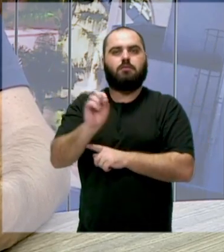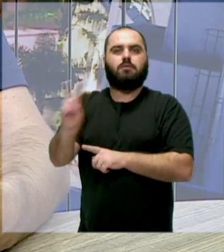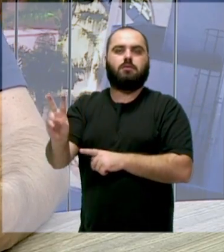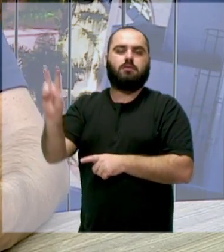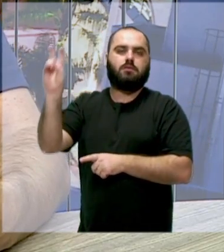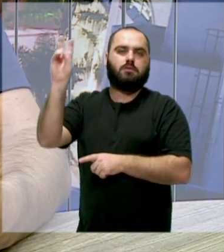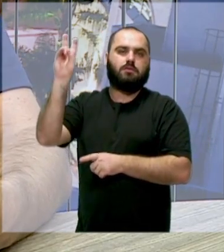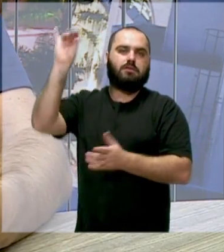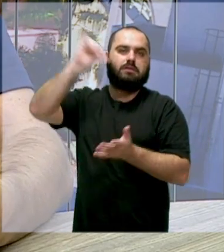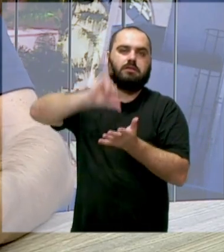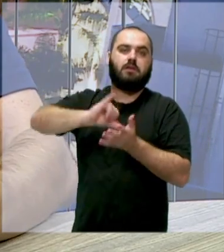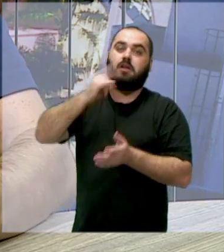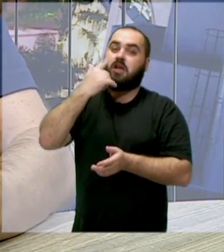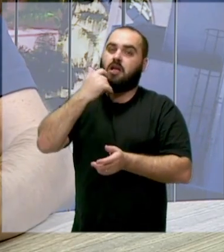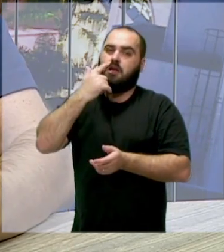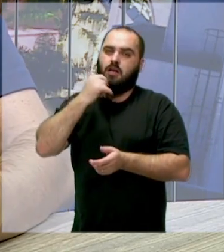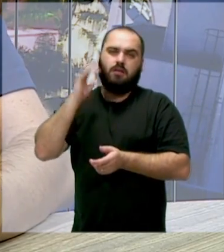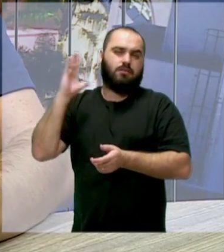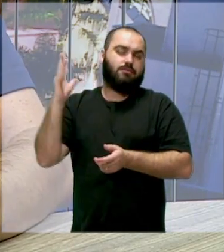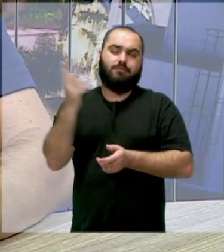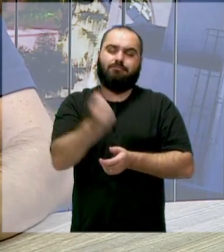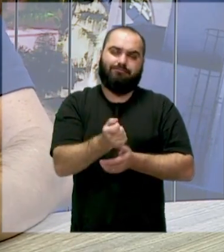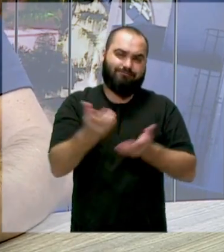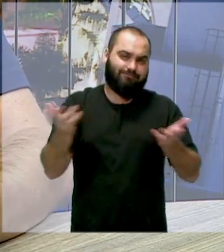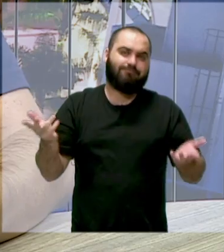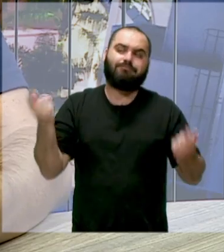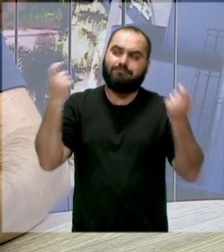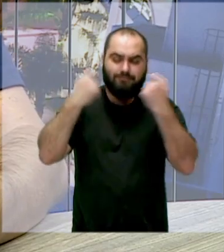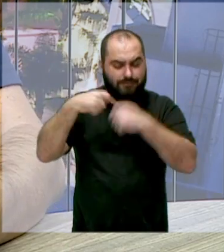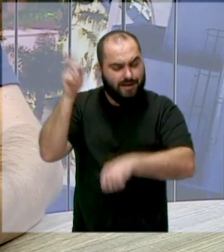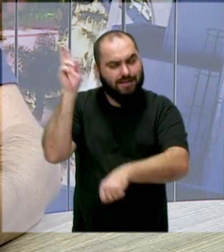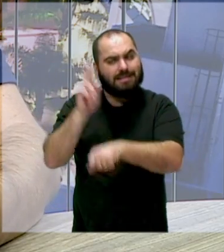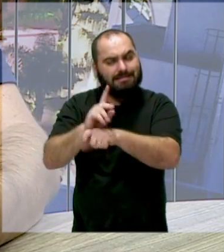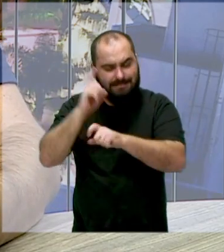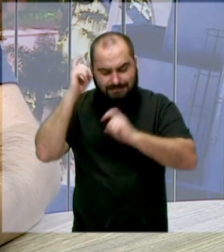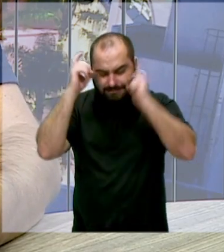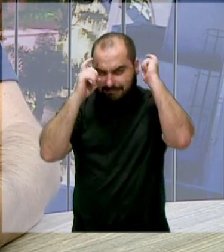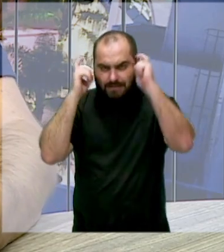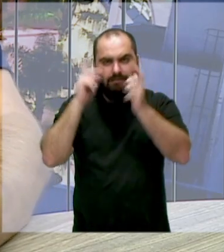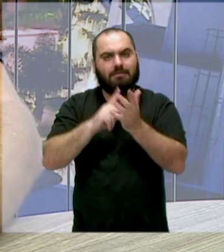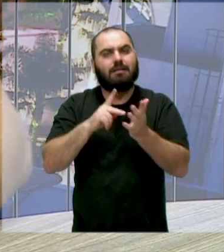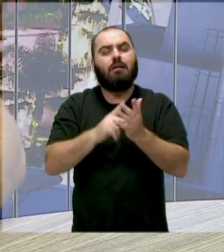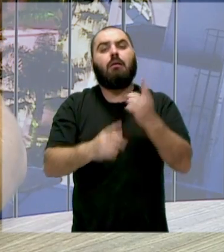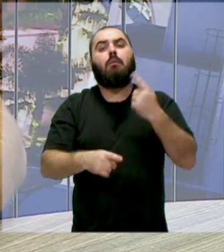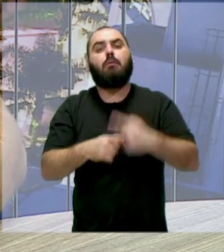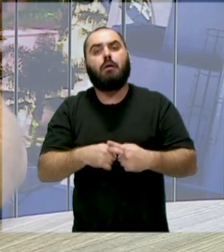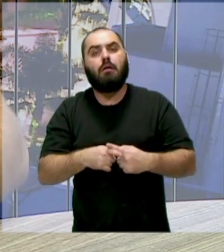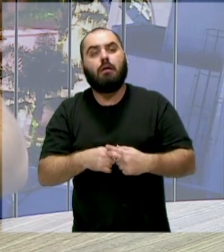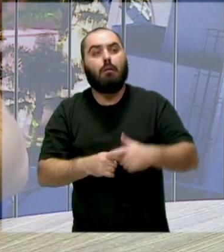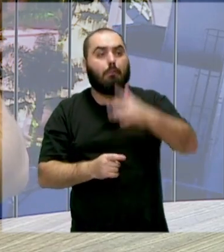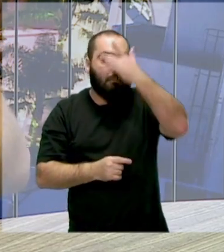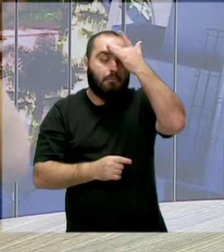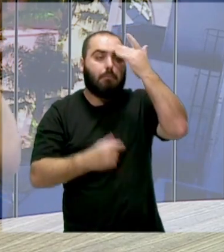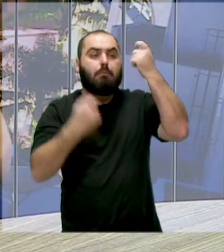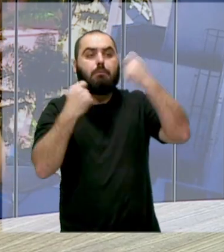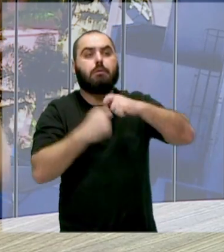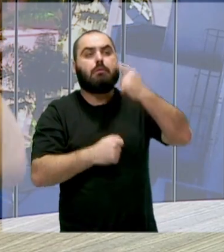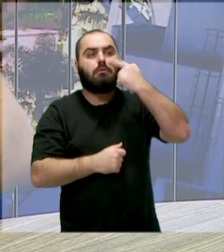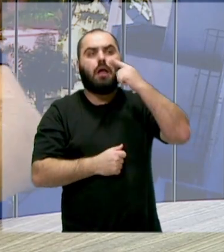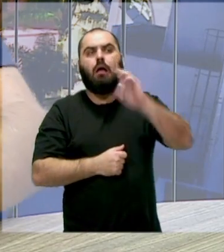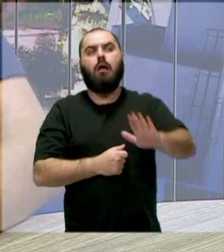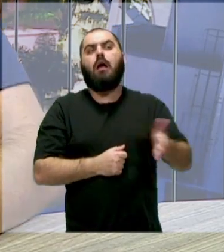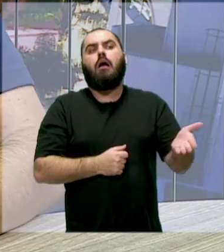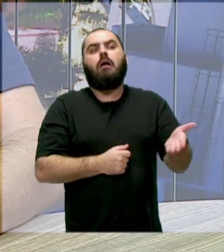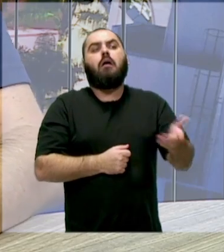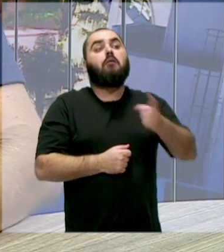no vermelho. Então, é preocupante isso, porque As pessoas têm que entender, muitas pessoas falam, agora vem o frio,